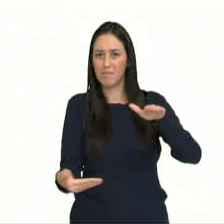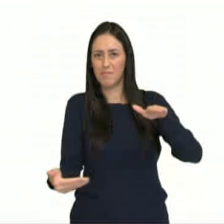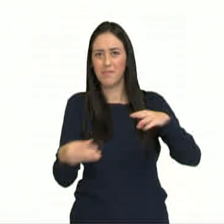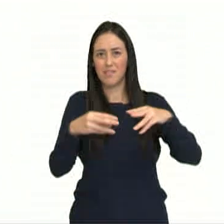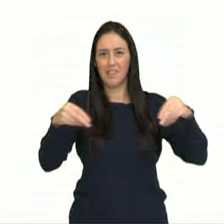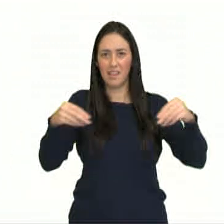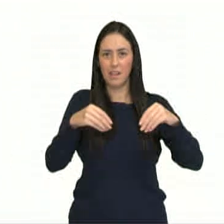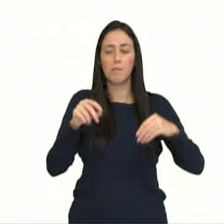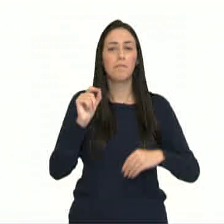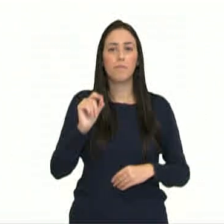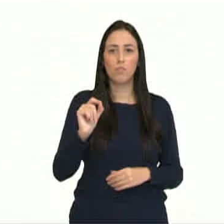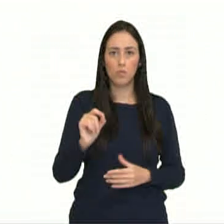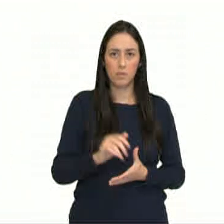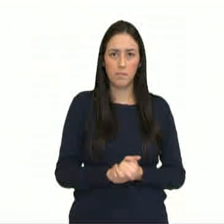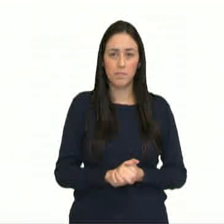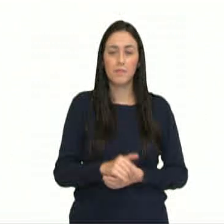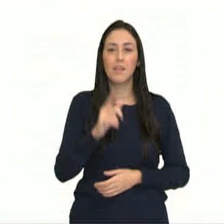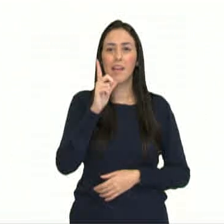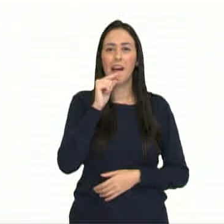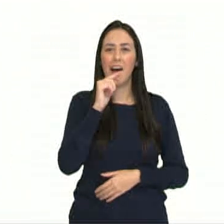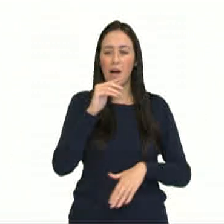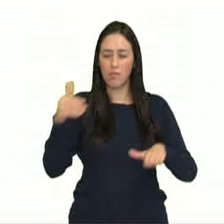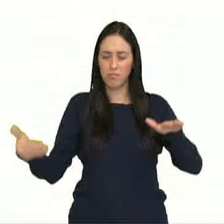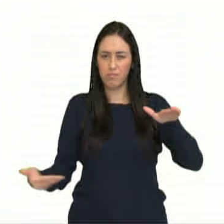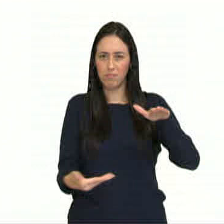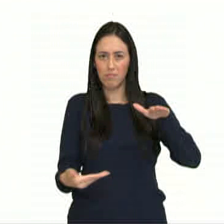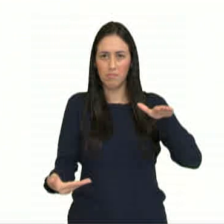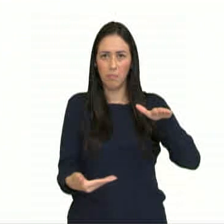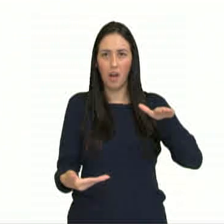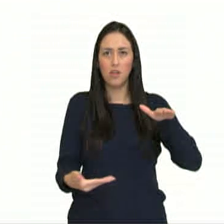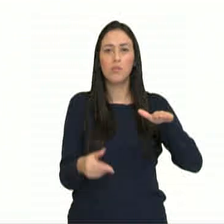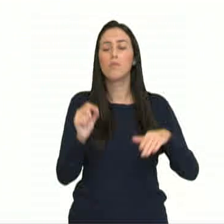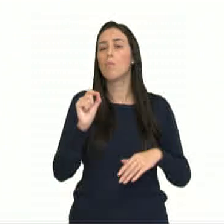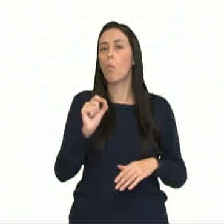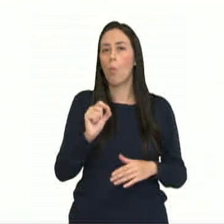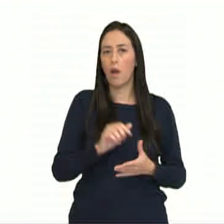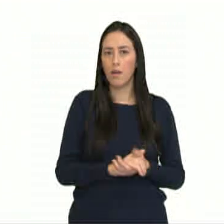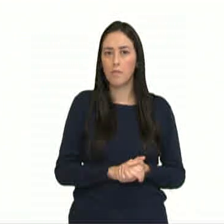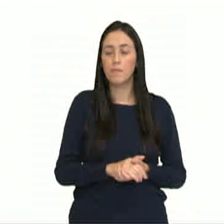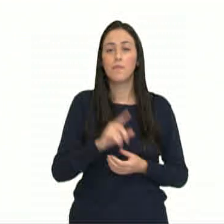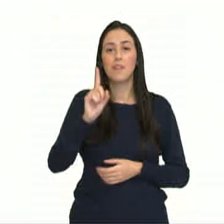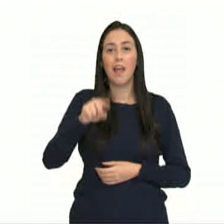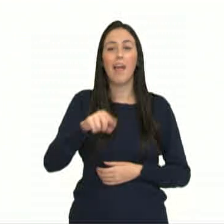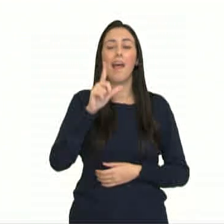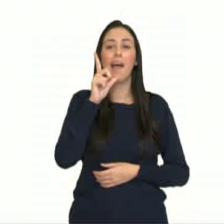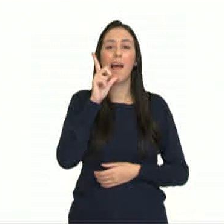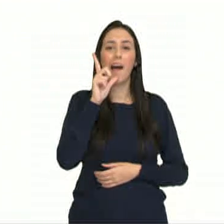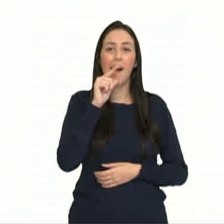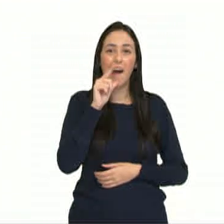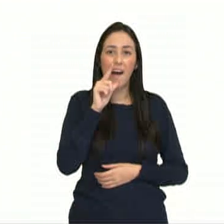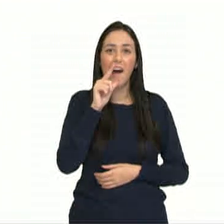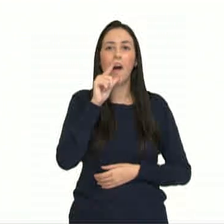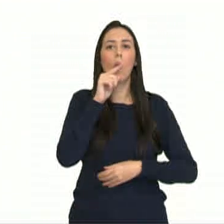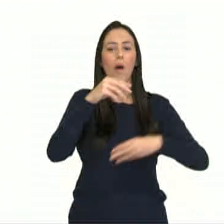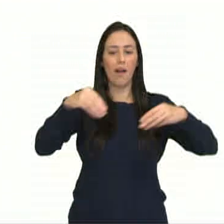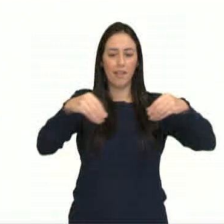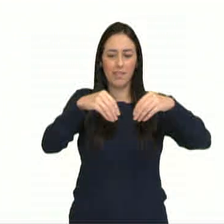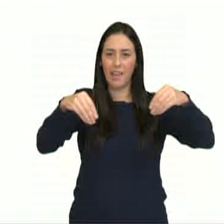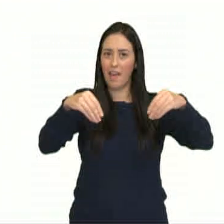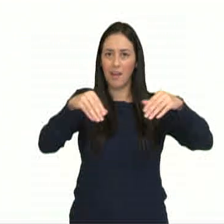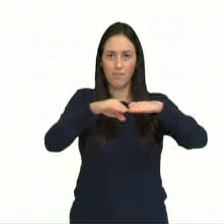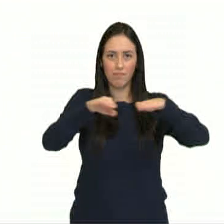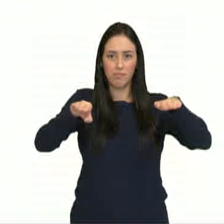vamos perceber que nas águas subterrâneas, o que acontece com ela? É toda a água que corre debaixo da superfície